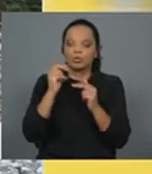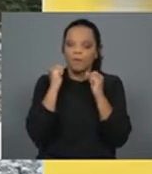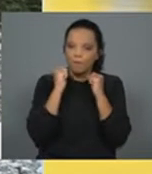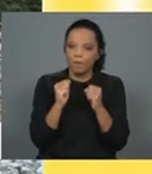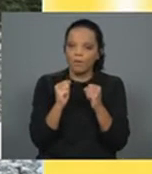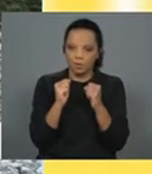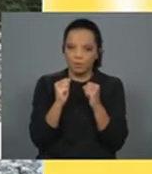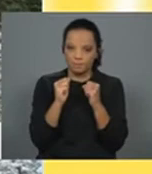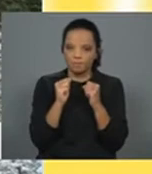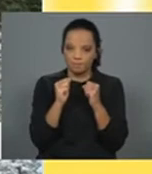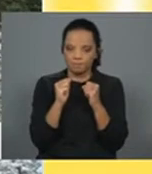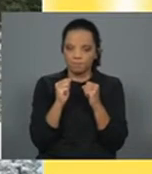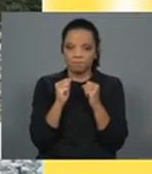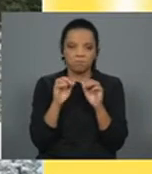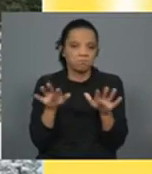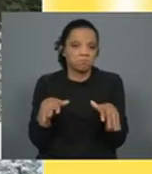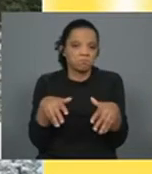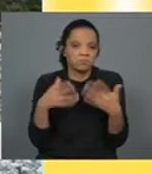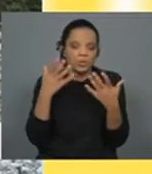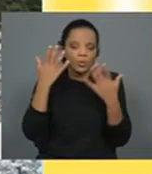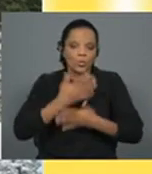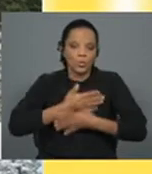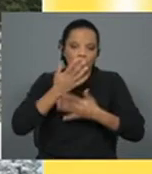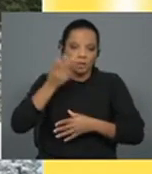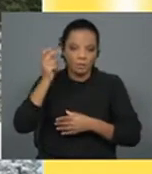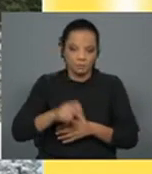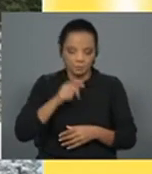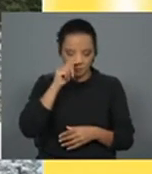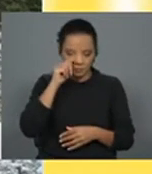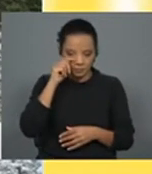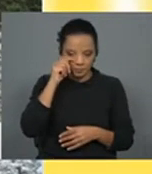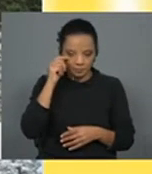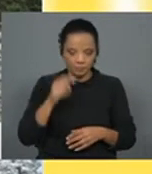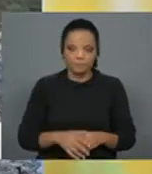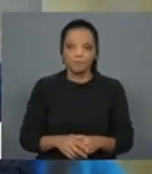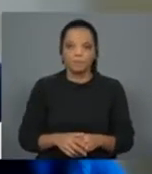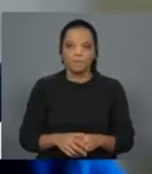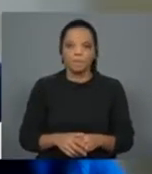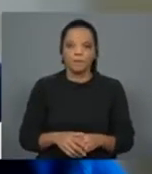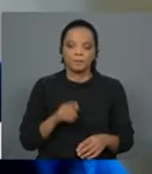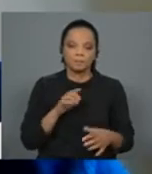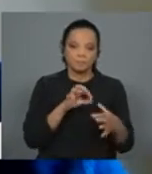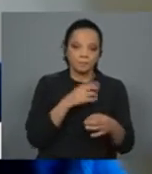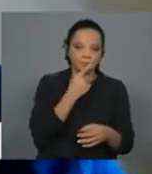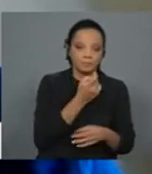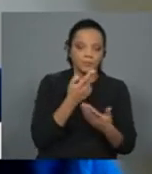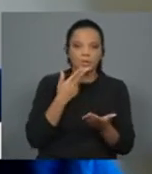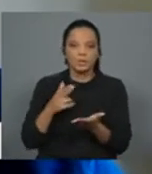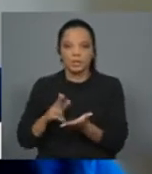esse sismo, seja lá em que dia que ele chegue. Portanto, isto para enquadrar a pergunta. Agora vamos à